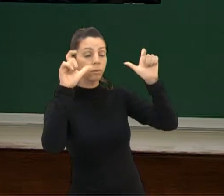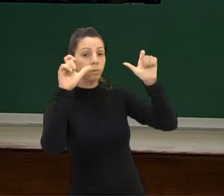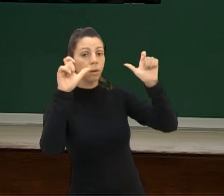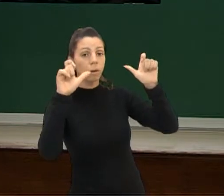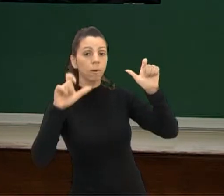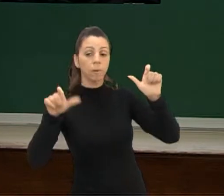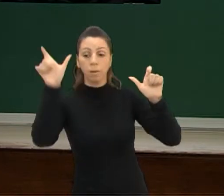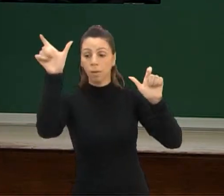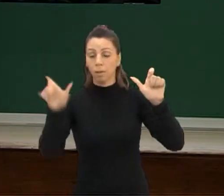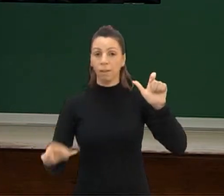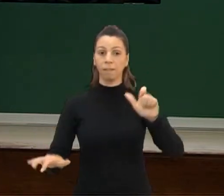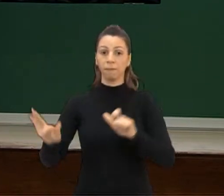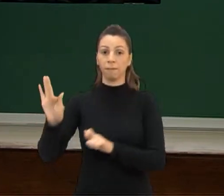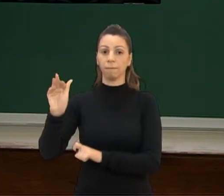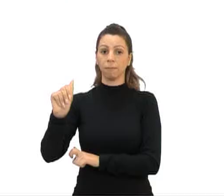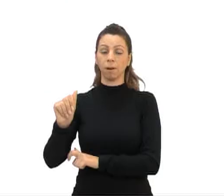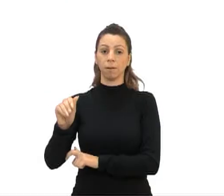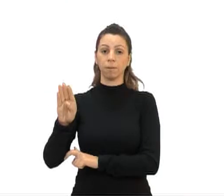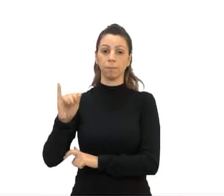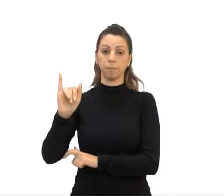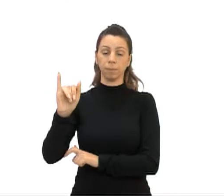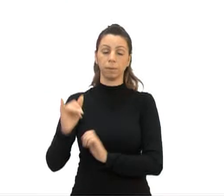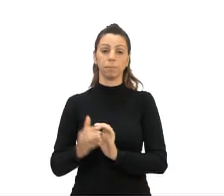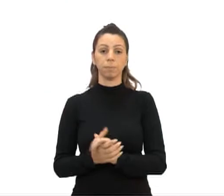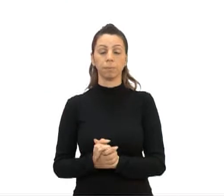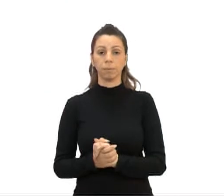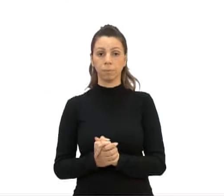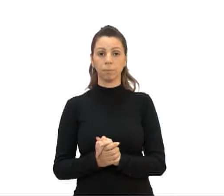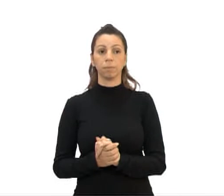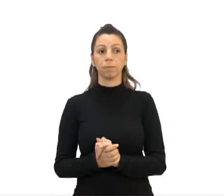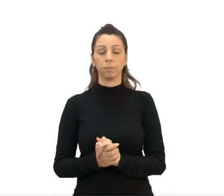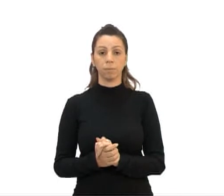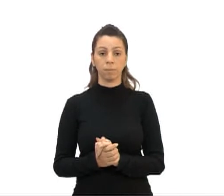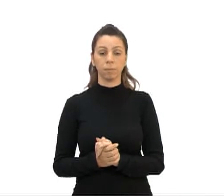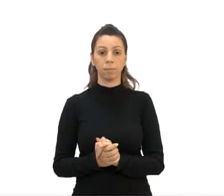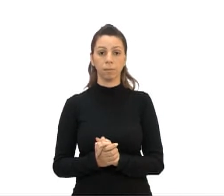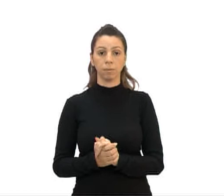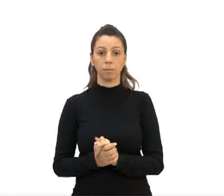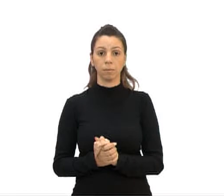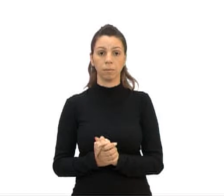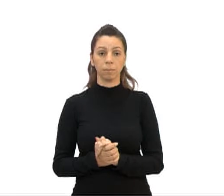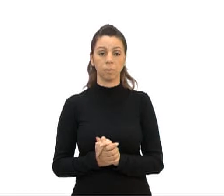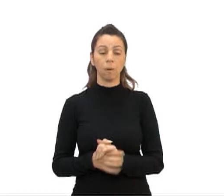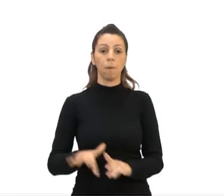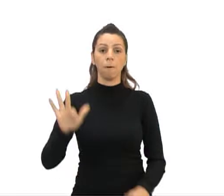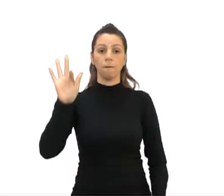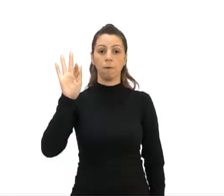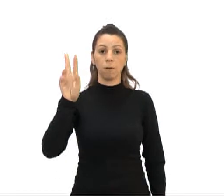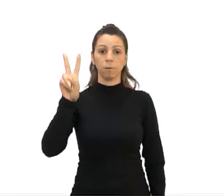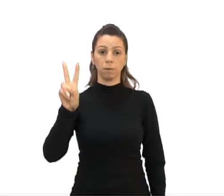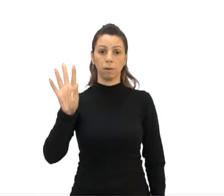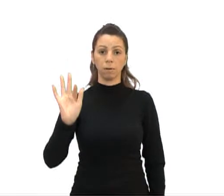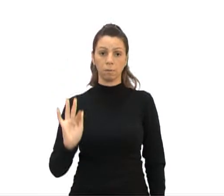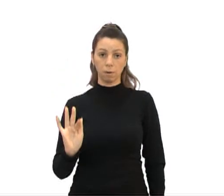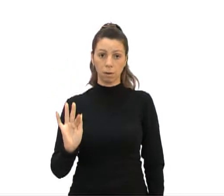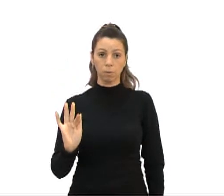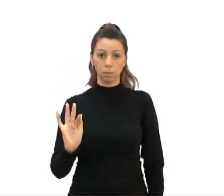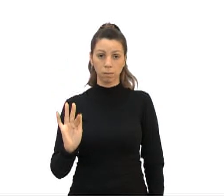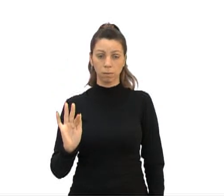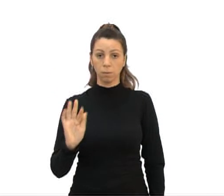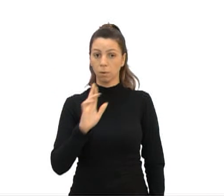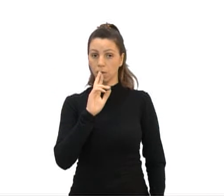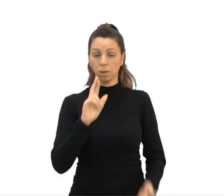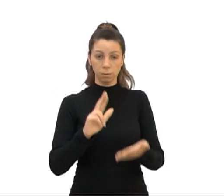é esse o assunto. Por isso, o nosso resultado fica falso, verdadeiro, falso.